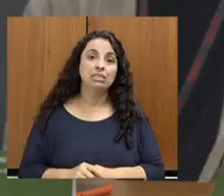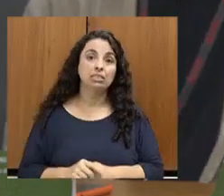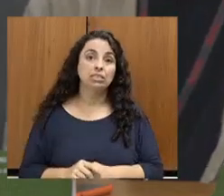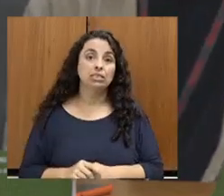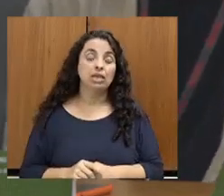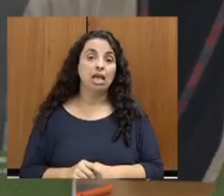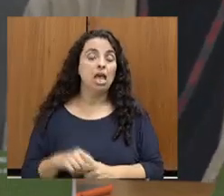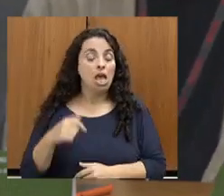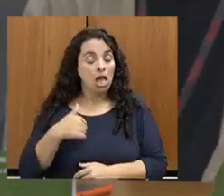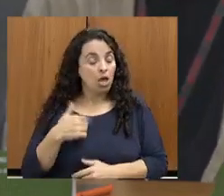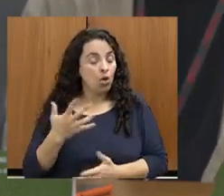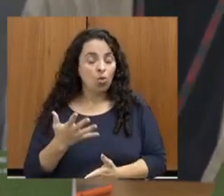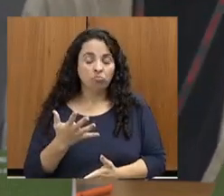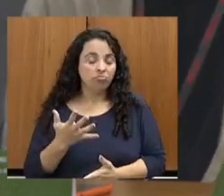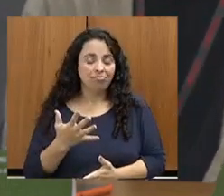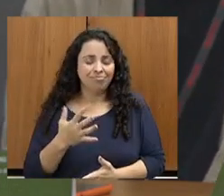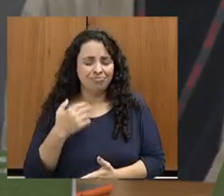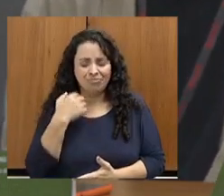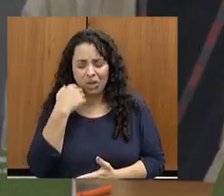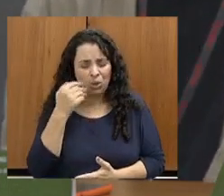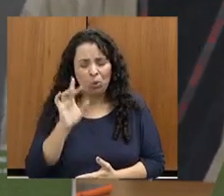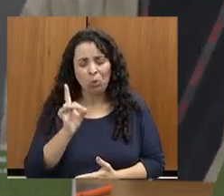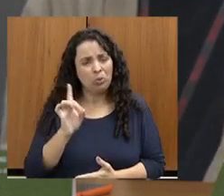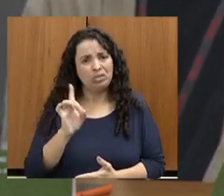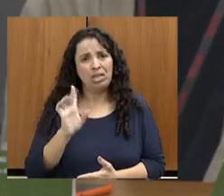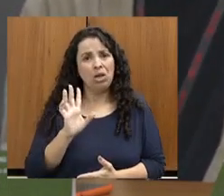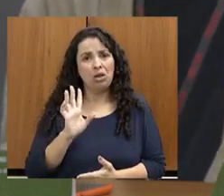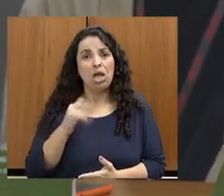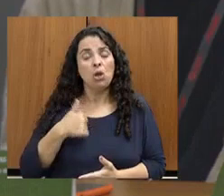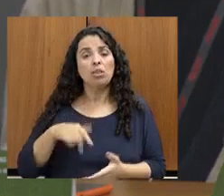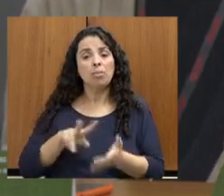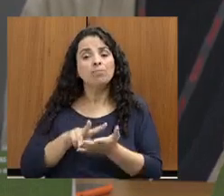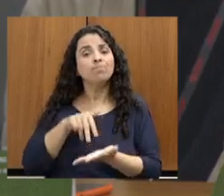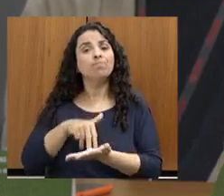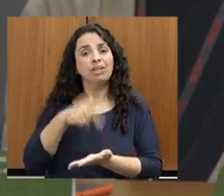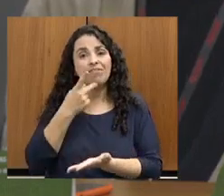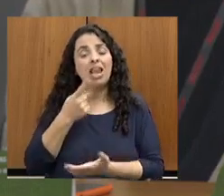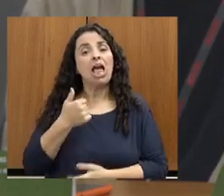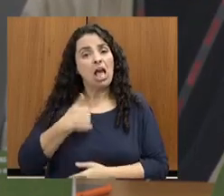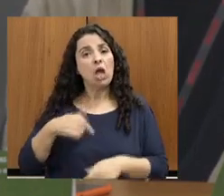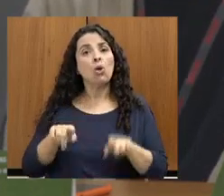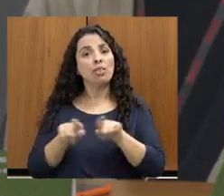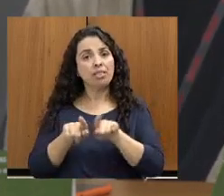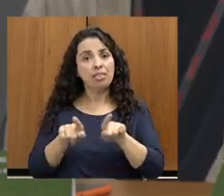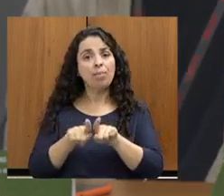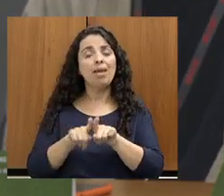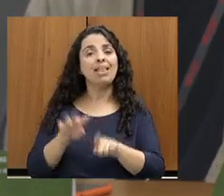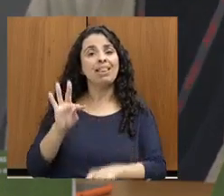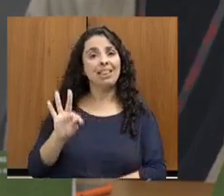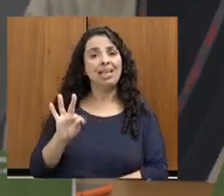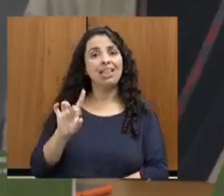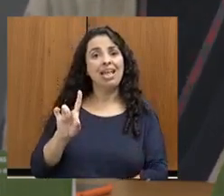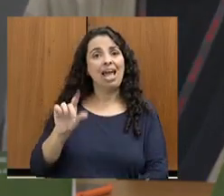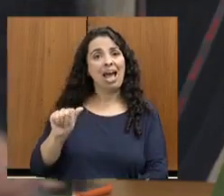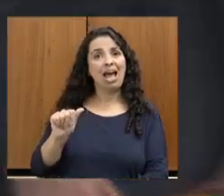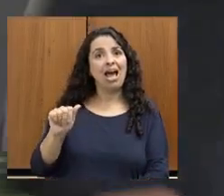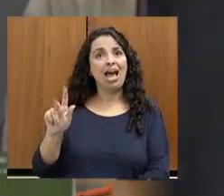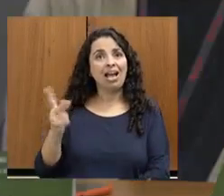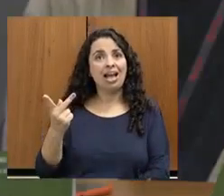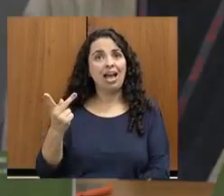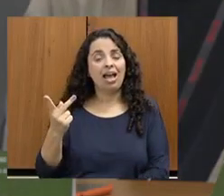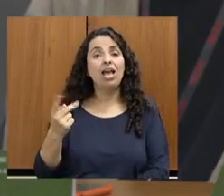não tenho vergonha de posicionar que eu tenho TDAH e eu tomo Ritalina e eu nunca agredi ninguém.